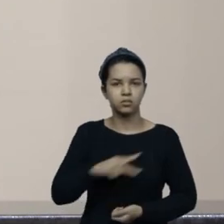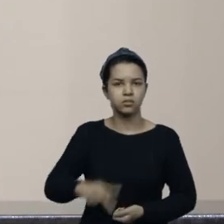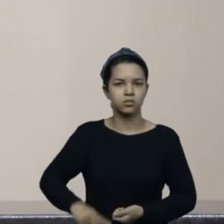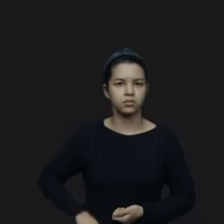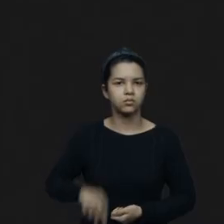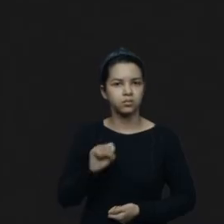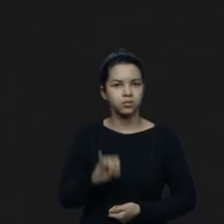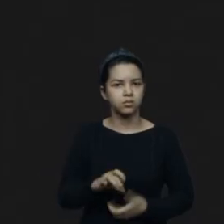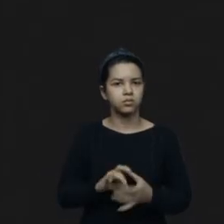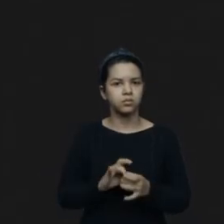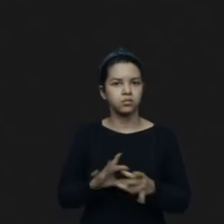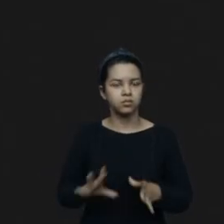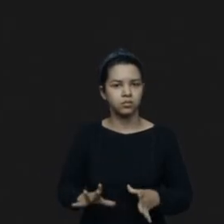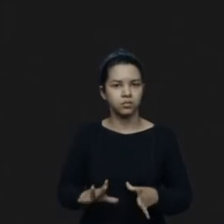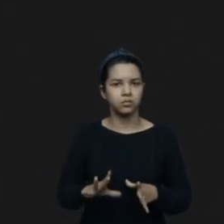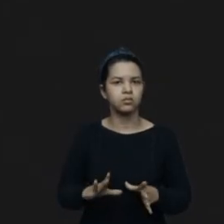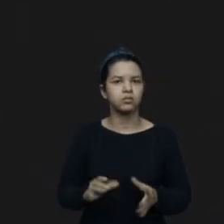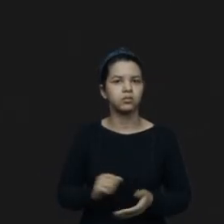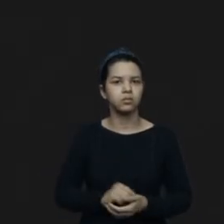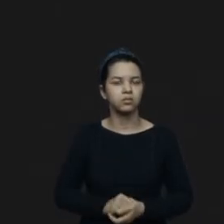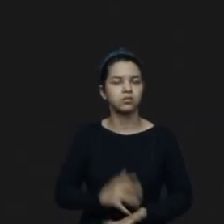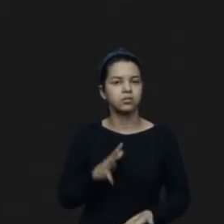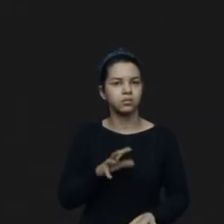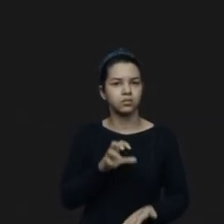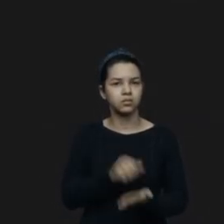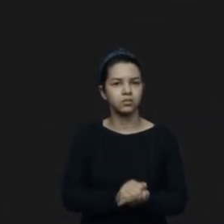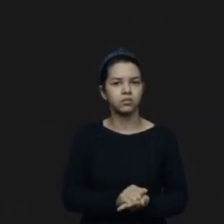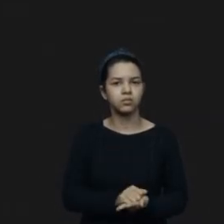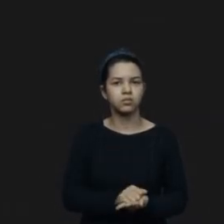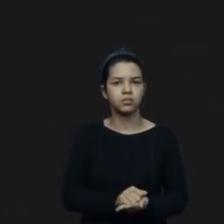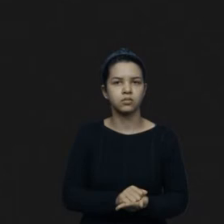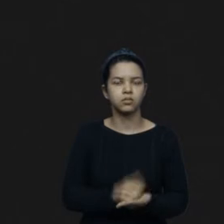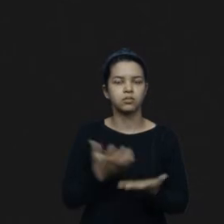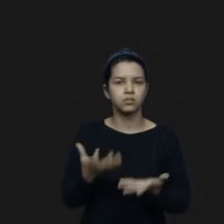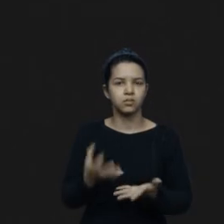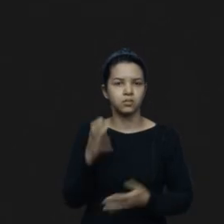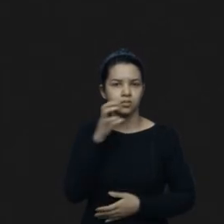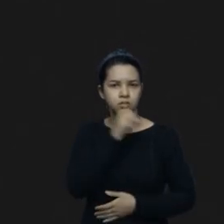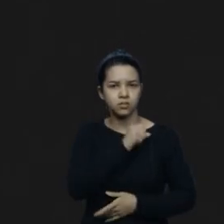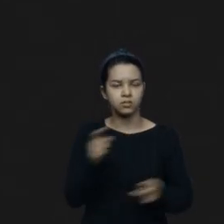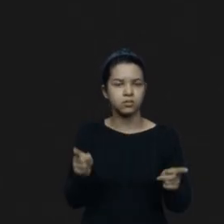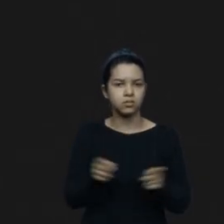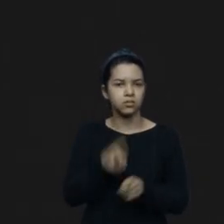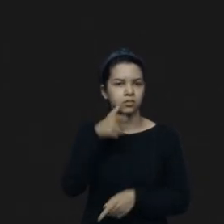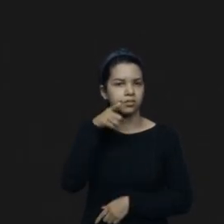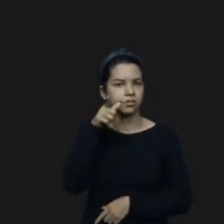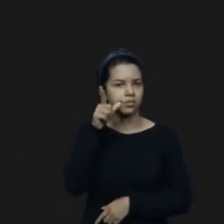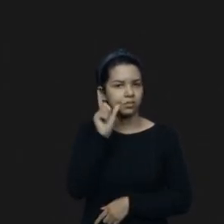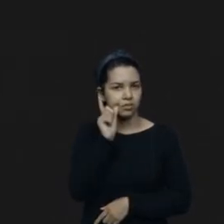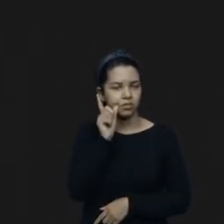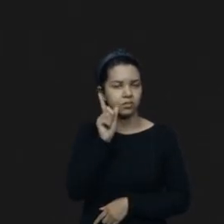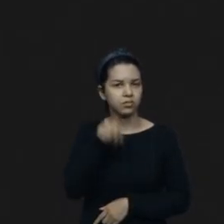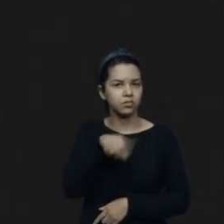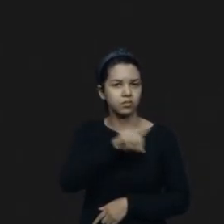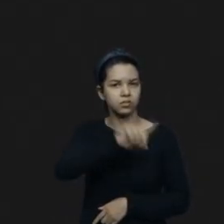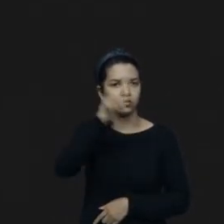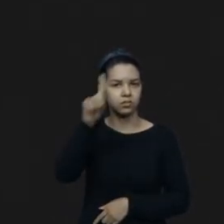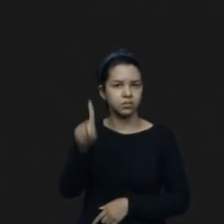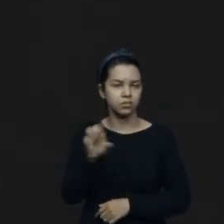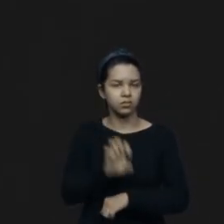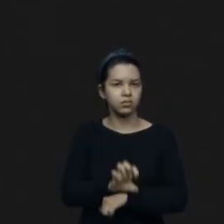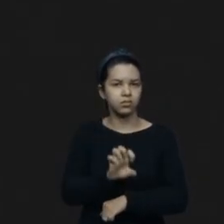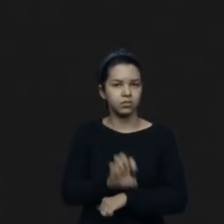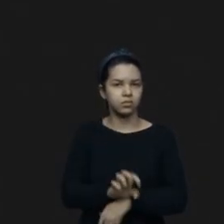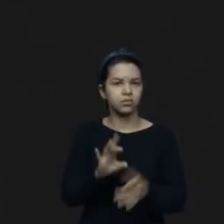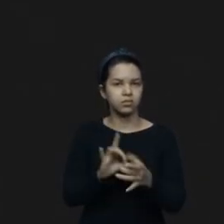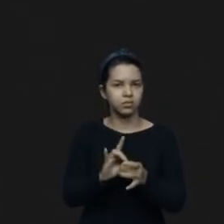me permite, é apenas para fazer um registro, breve registro. Ontem foi o Dia Estadual da